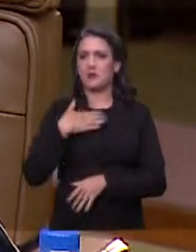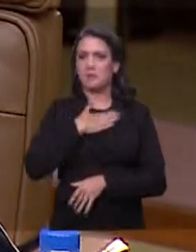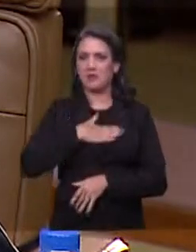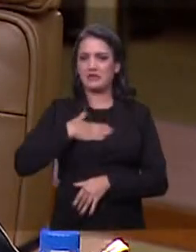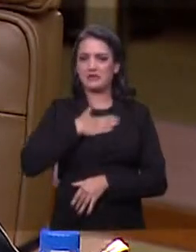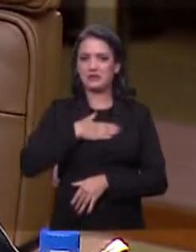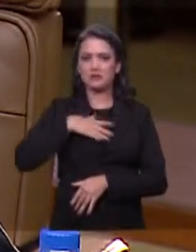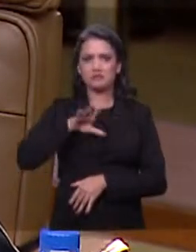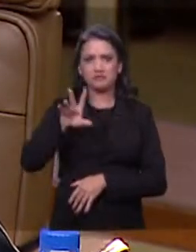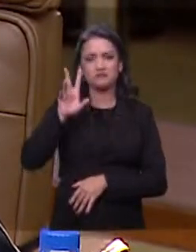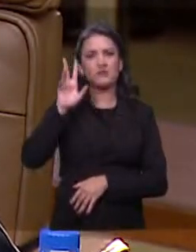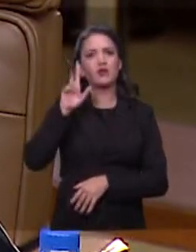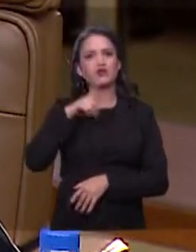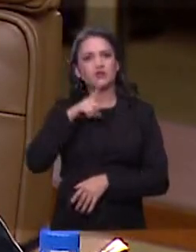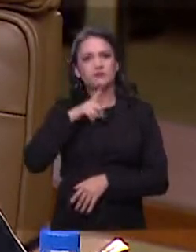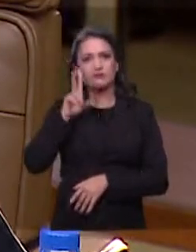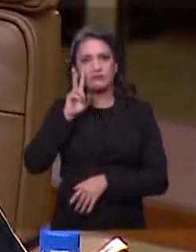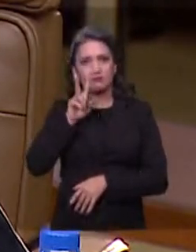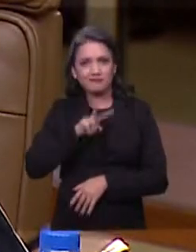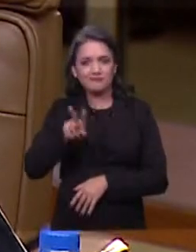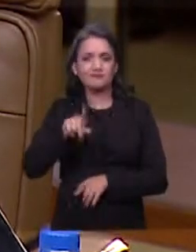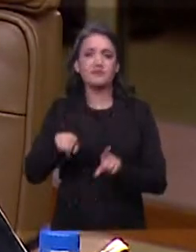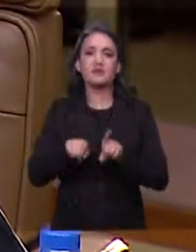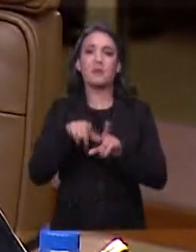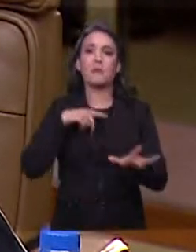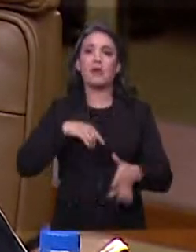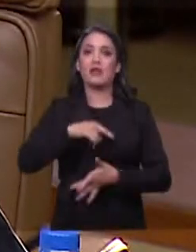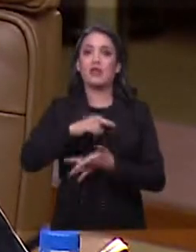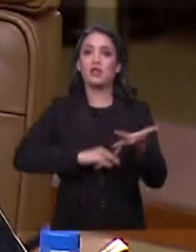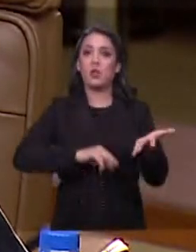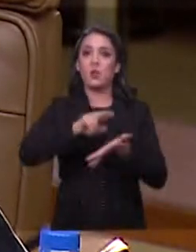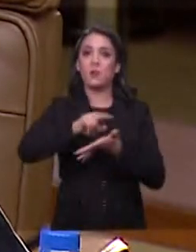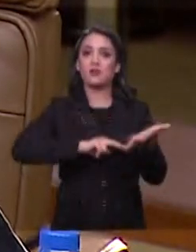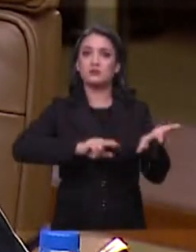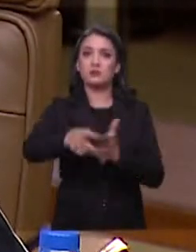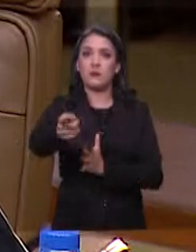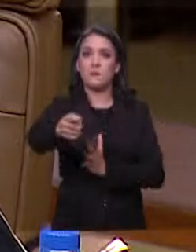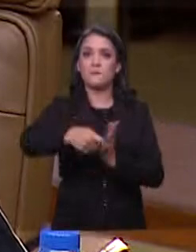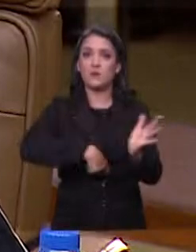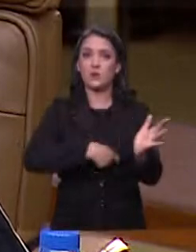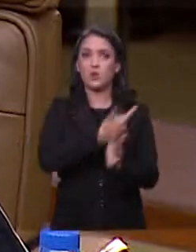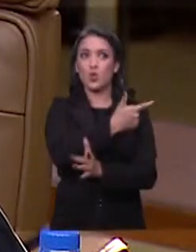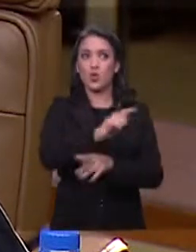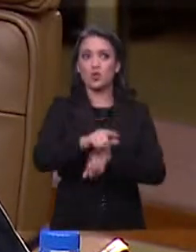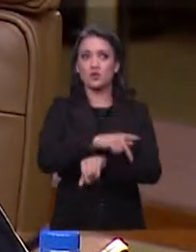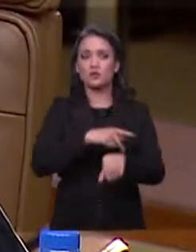ouvir, além de tratados e convenções internacionais que protegem